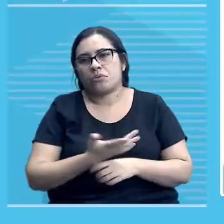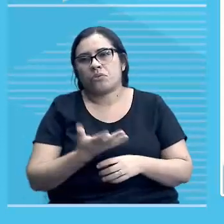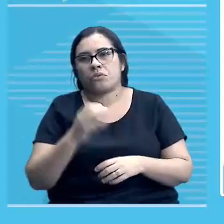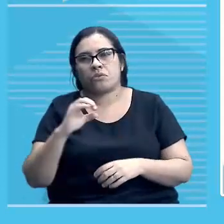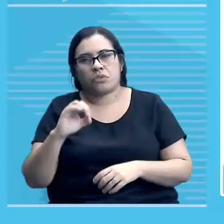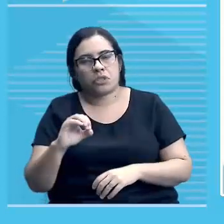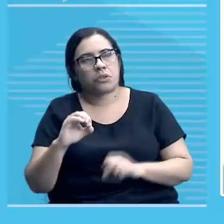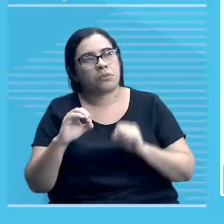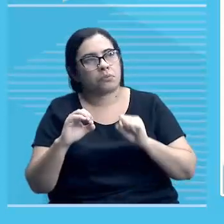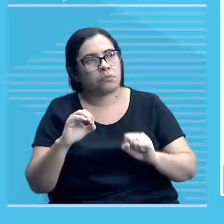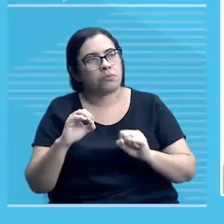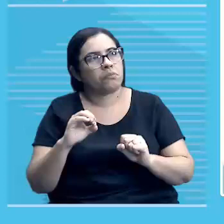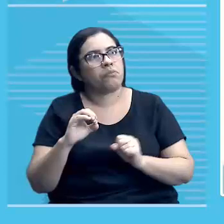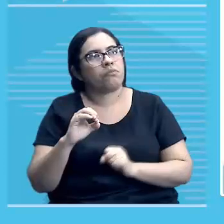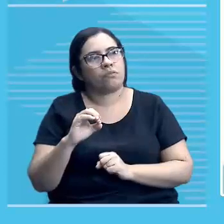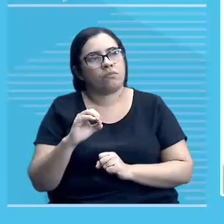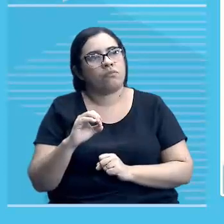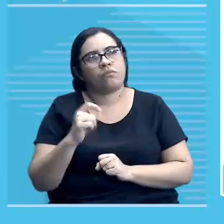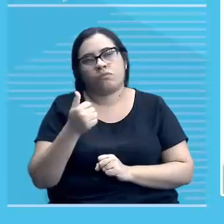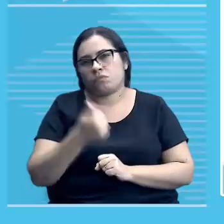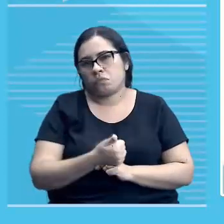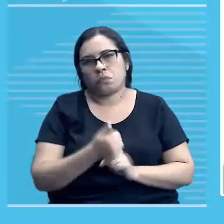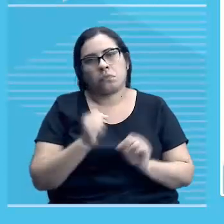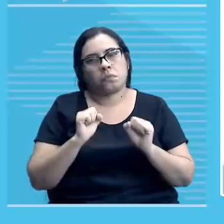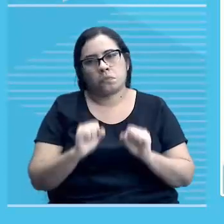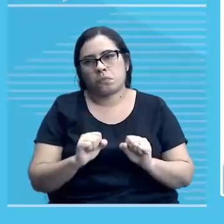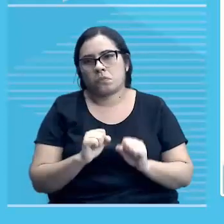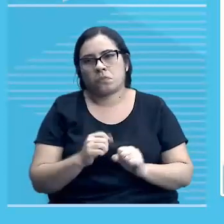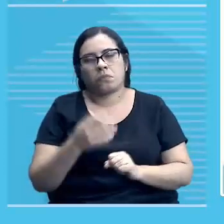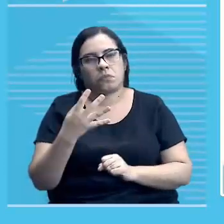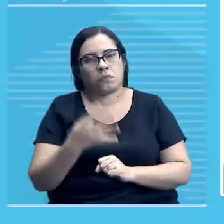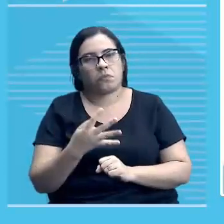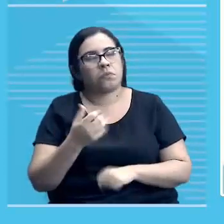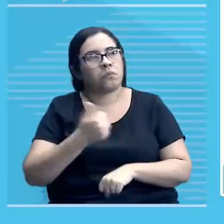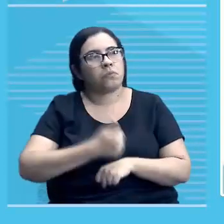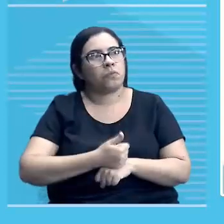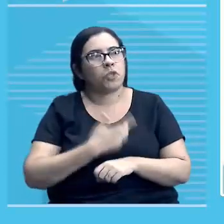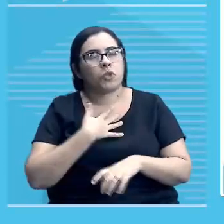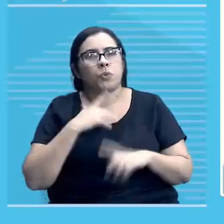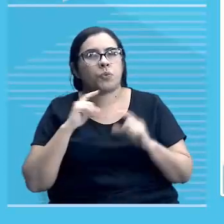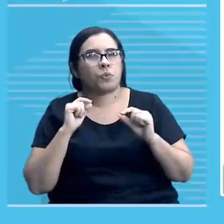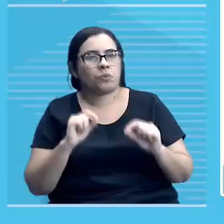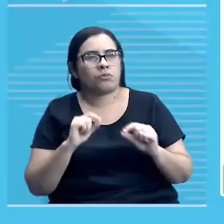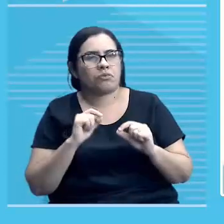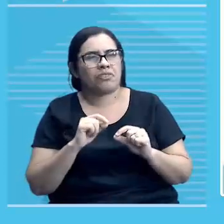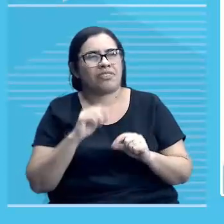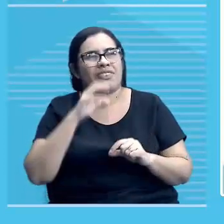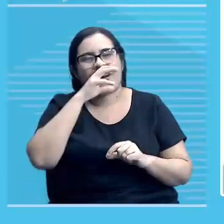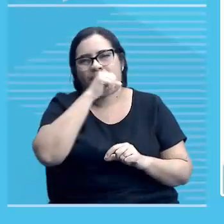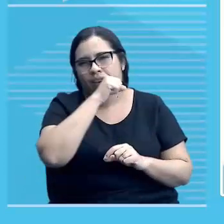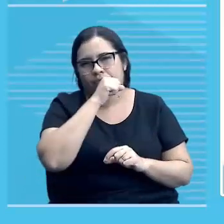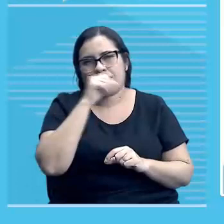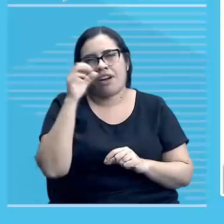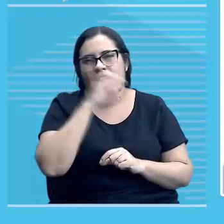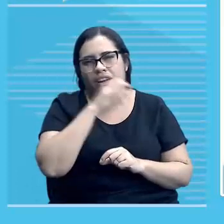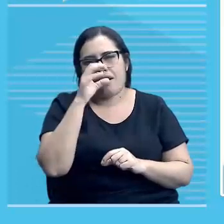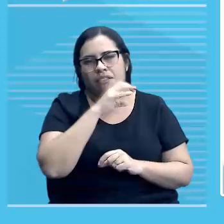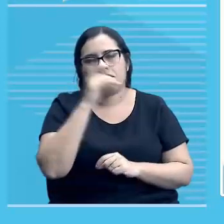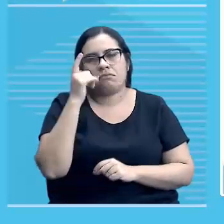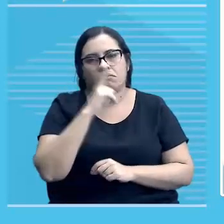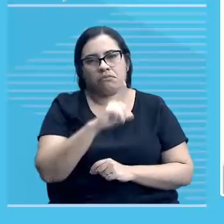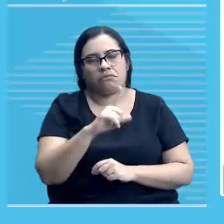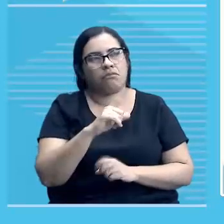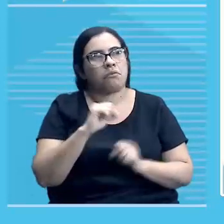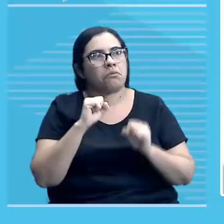o 0, depois o 1, depois o 4. O que é que eu vou fazer? Eu acho que é até mais rápido. Bora descobrir